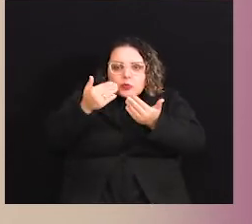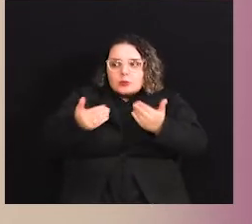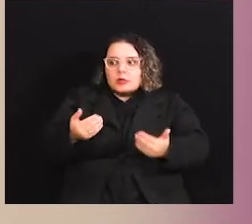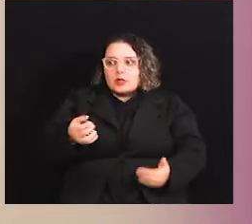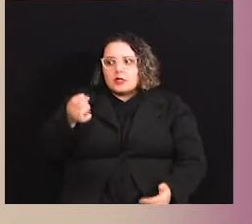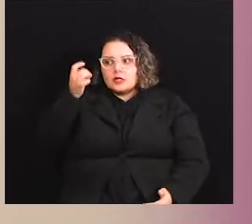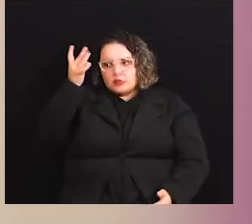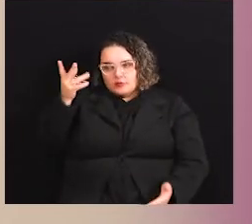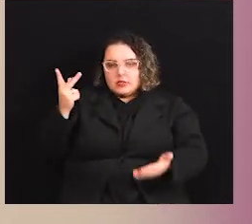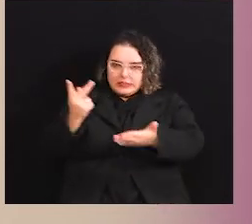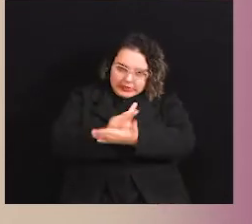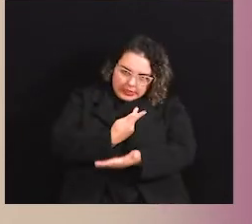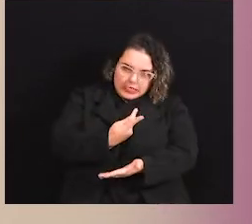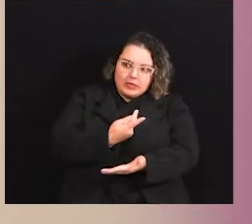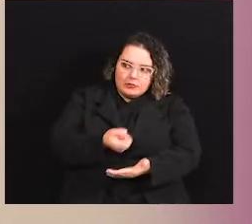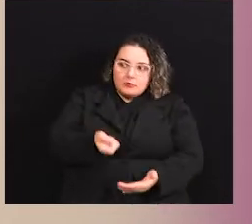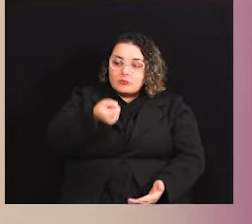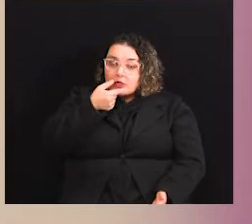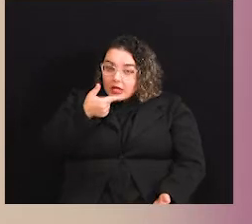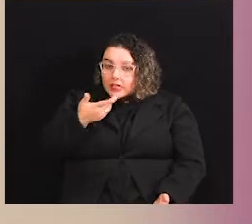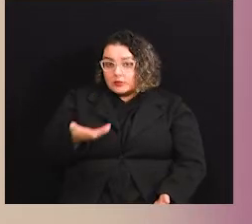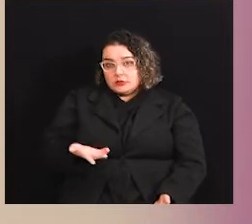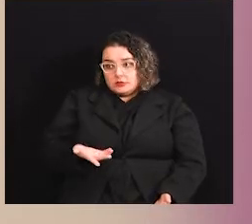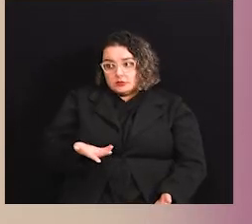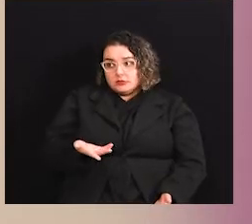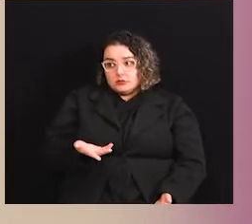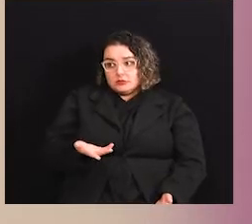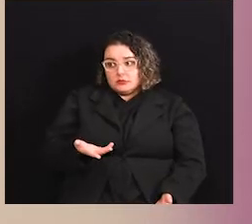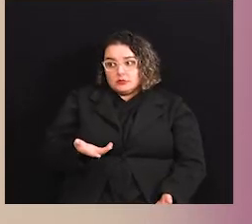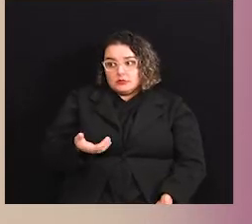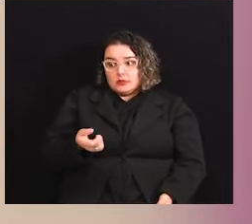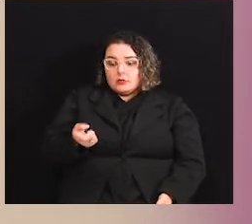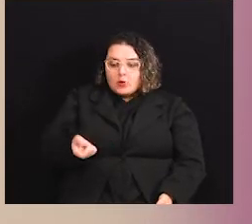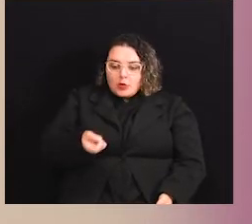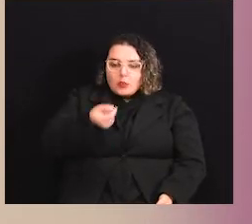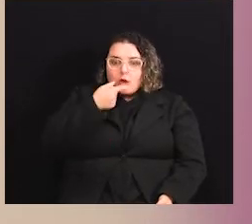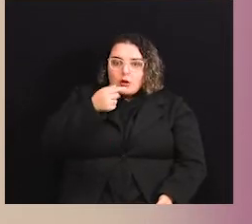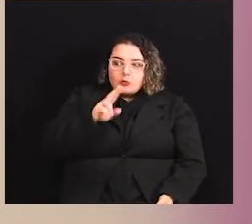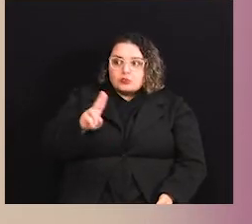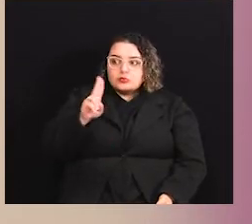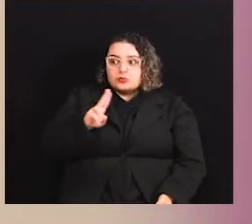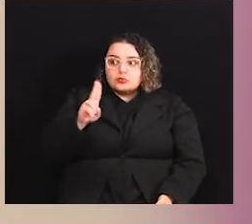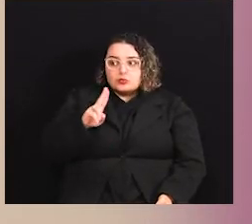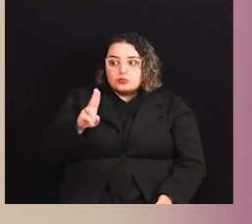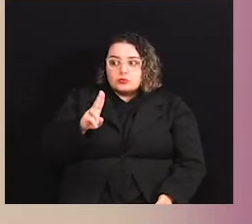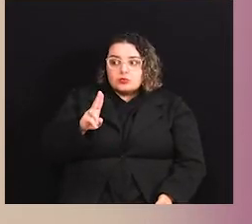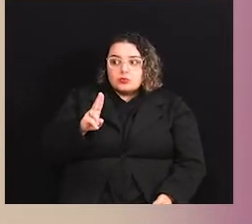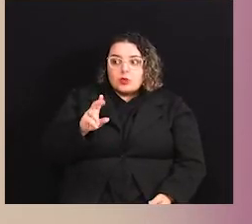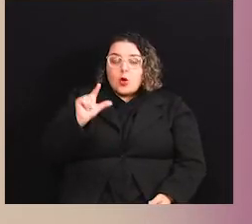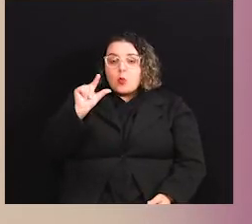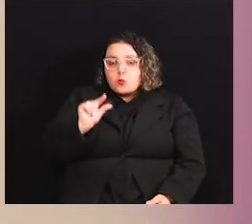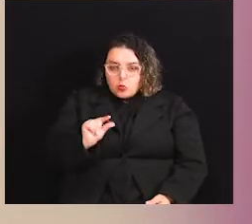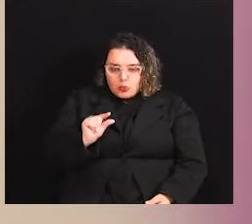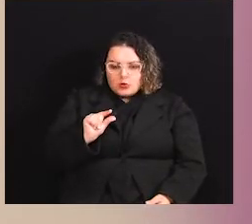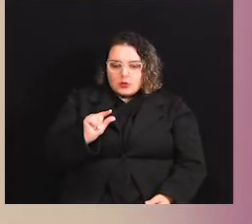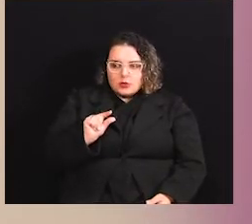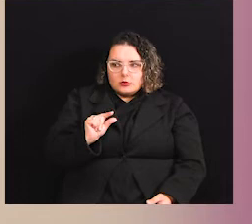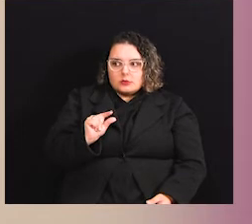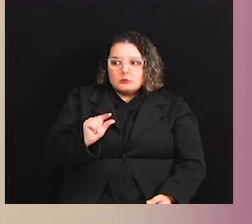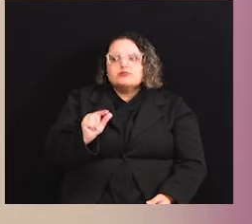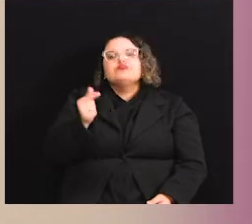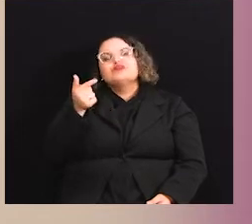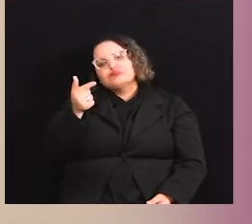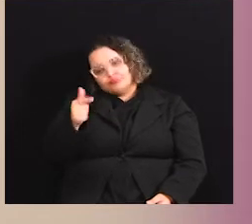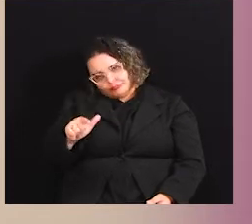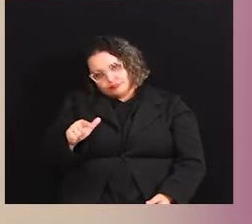muito fácil errar na dose da enzima. A gente pegar a enzima, utilizar uma dose que seja insuficiente e ainda